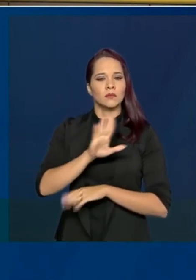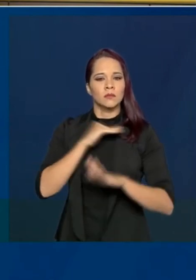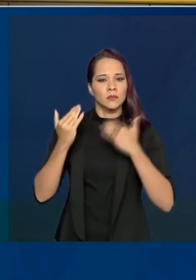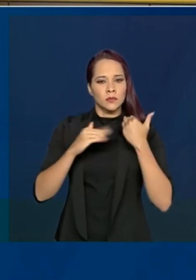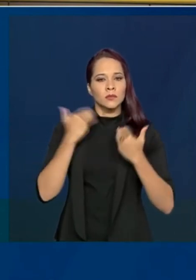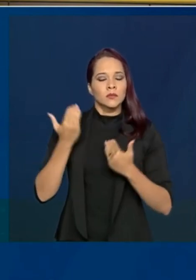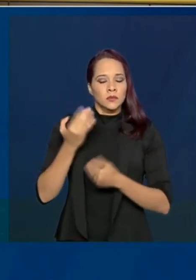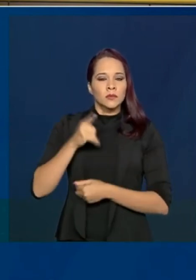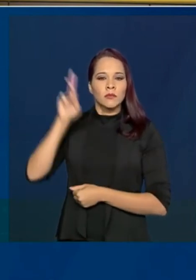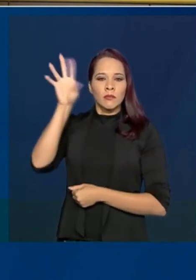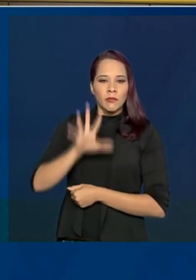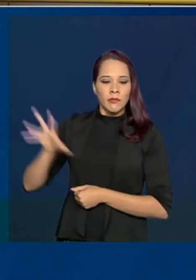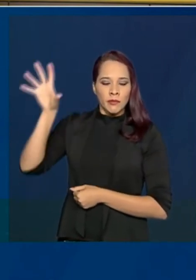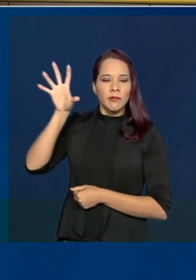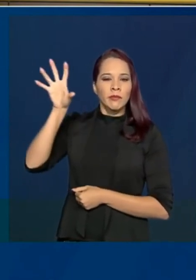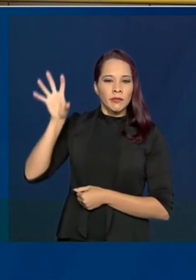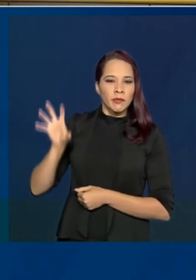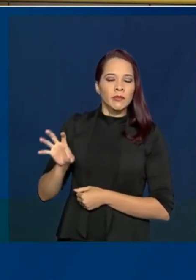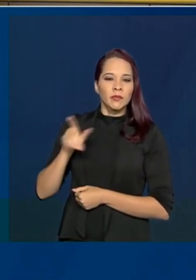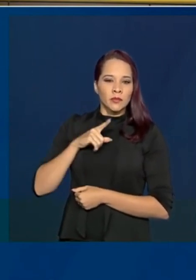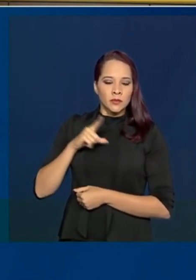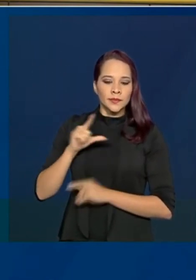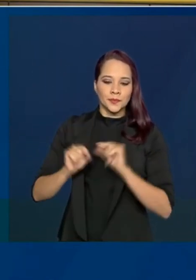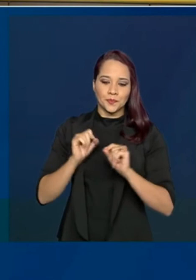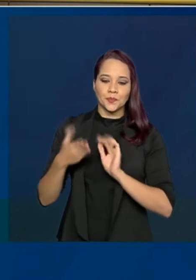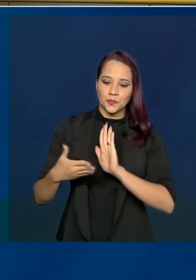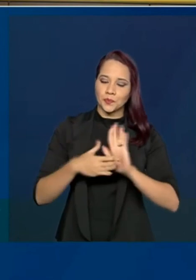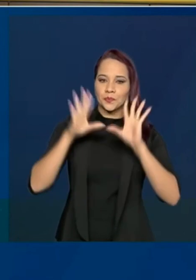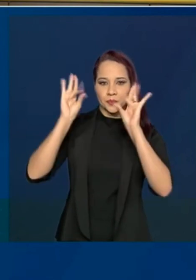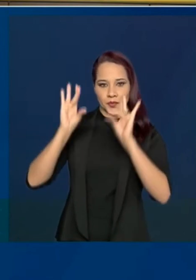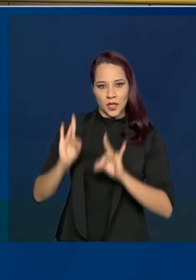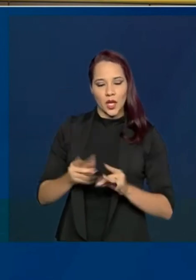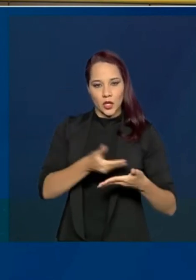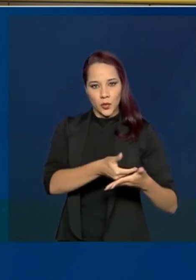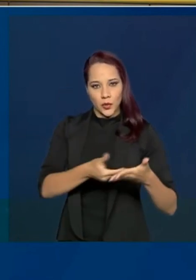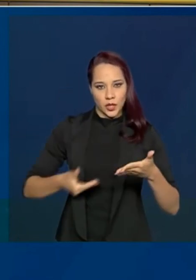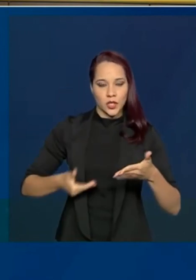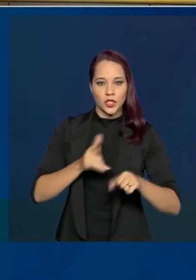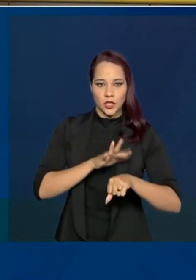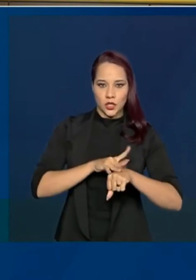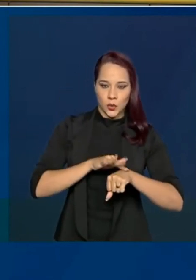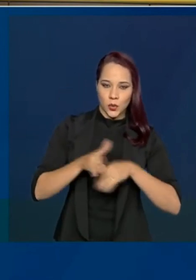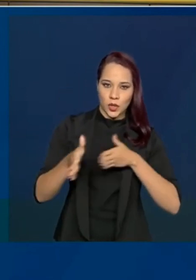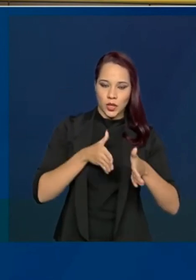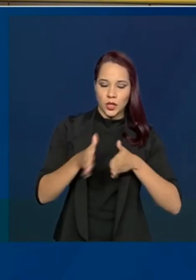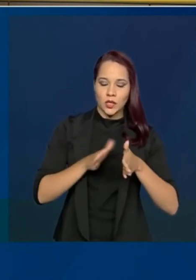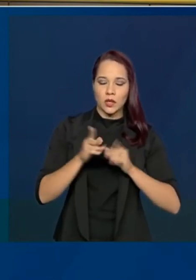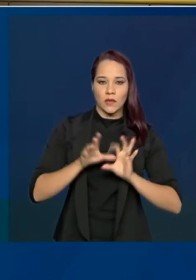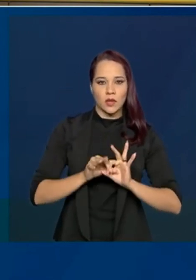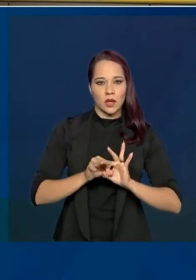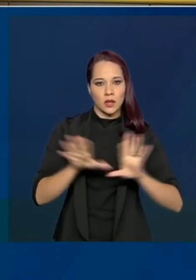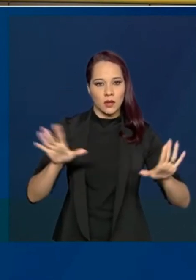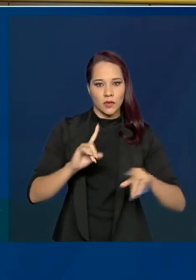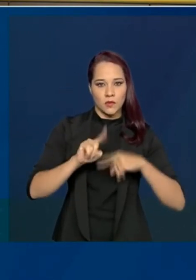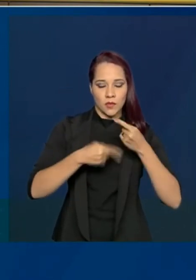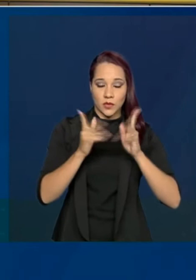mortalidade por região, que isso está colocado em detalhes no boletim epidemiológico que vai estar disponível